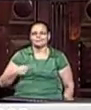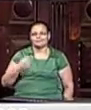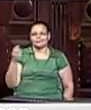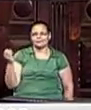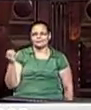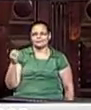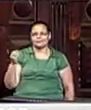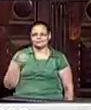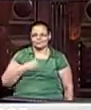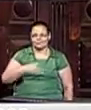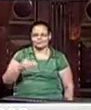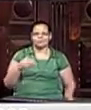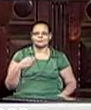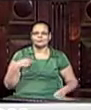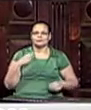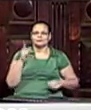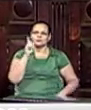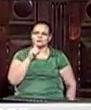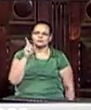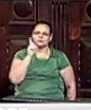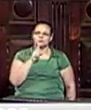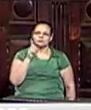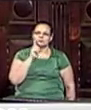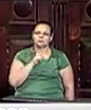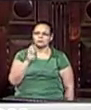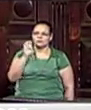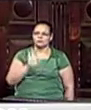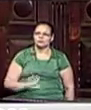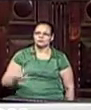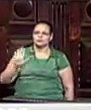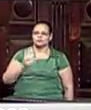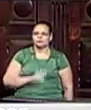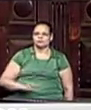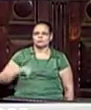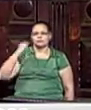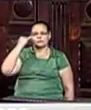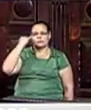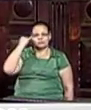realinhamento com Estados Unidos, Europa Ocidental e Japão,